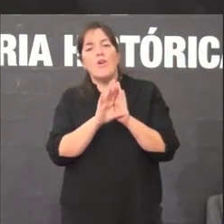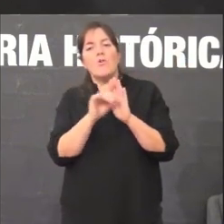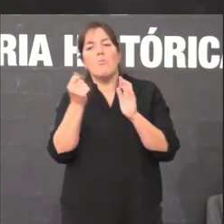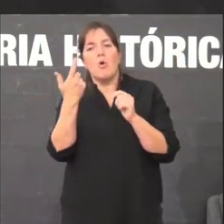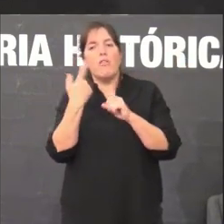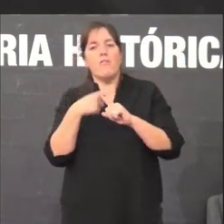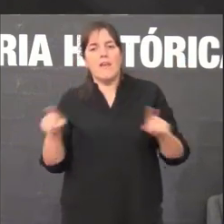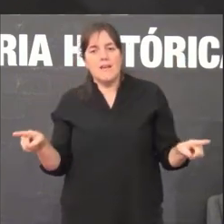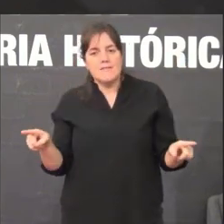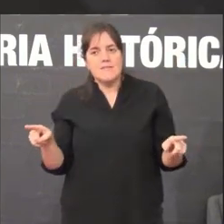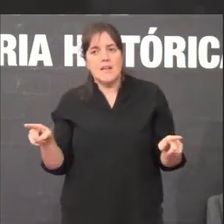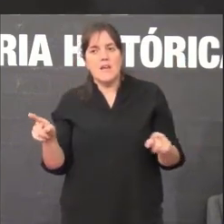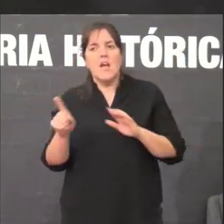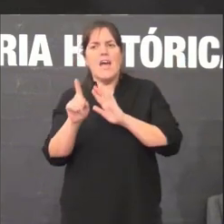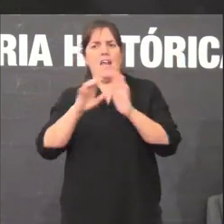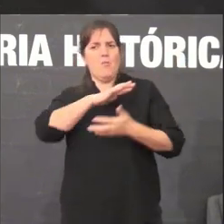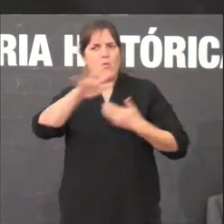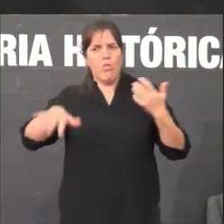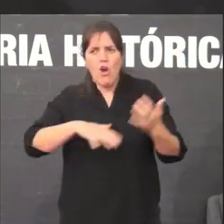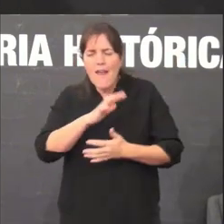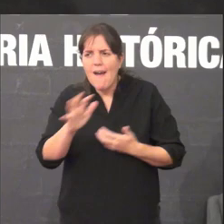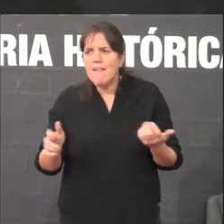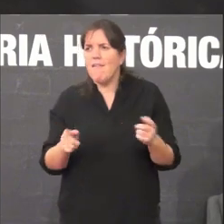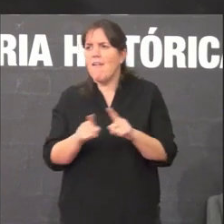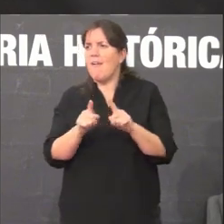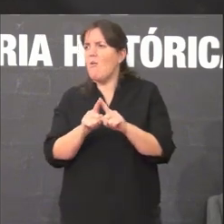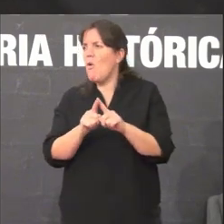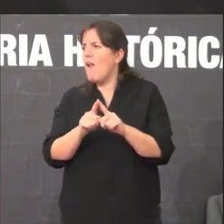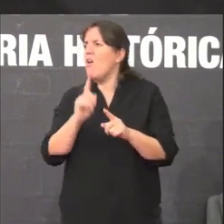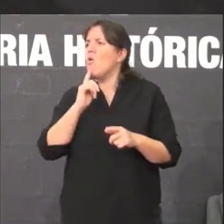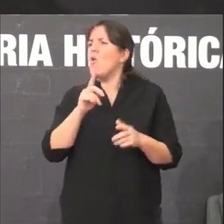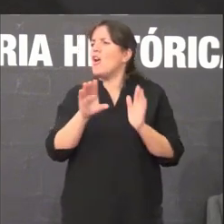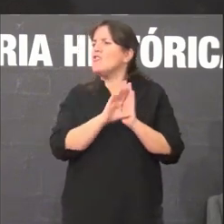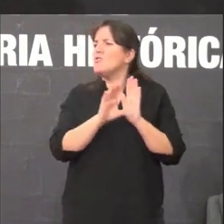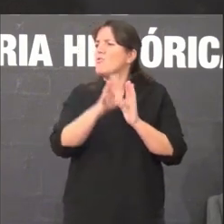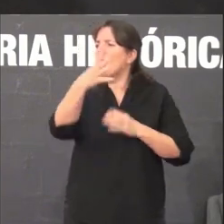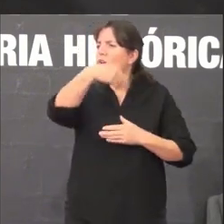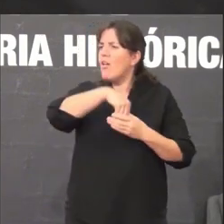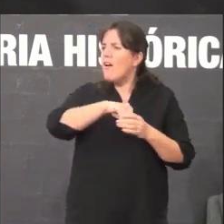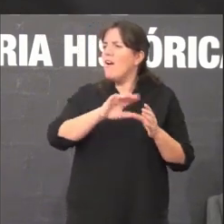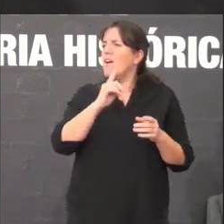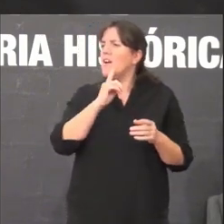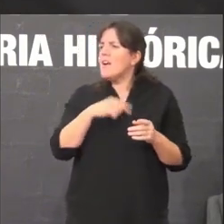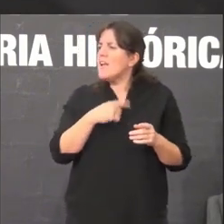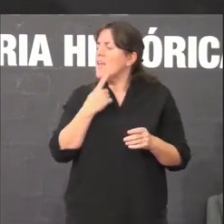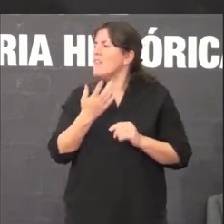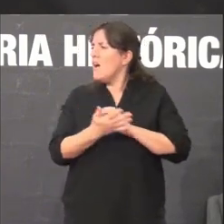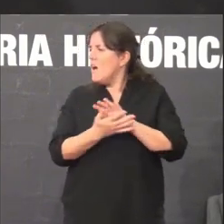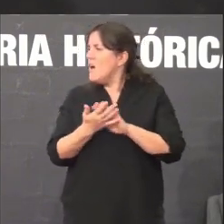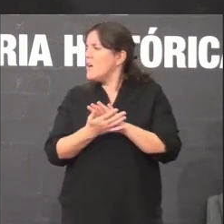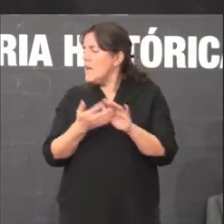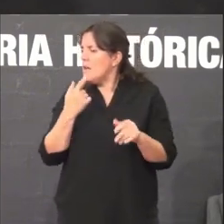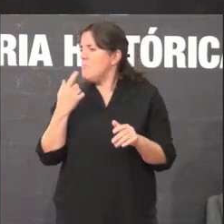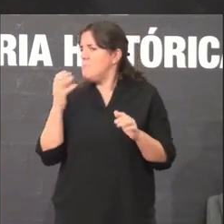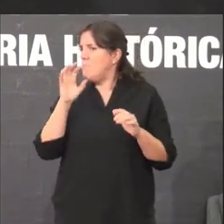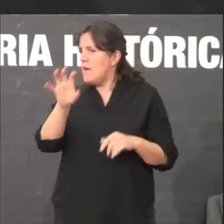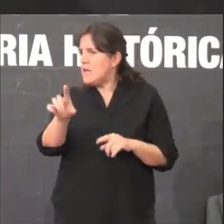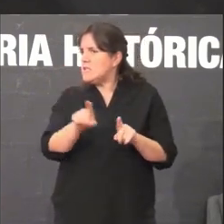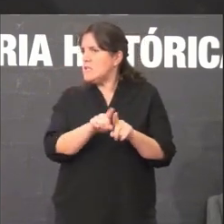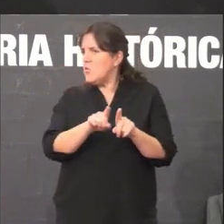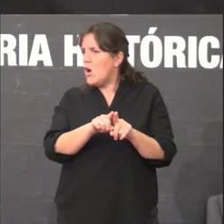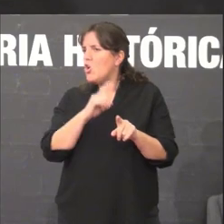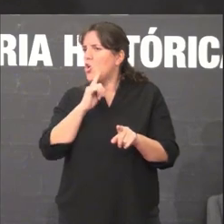diferente, revolucionária, uma Constituição que dizia logo no seu preâmbulo que o país caminhava rumo